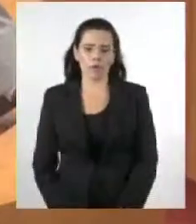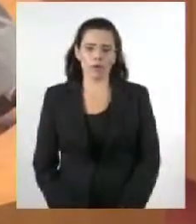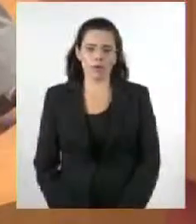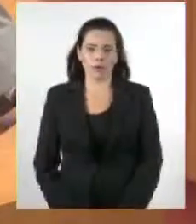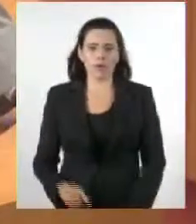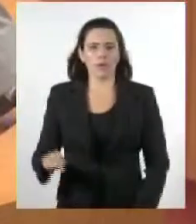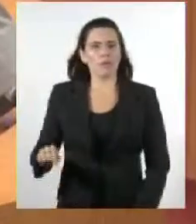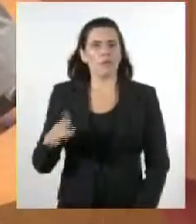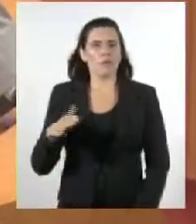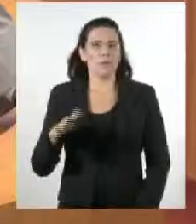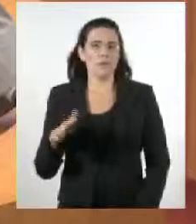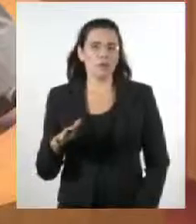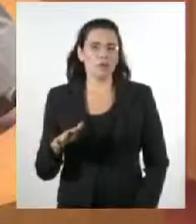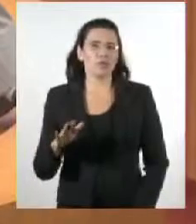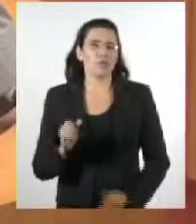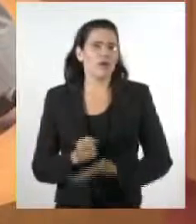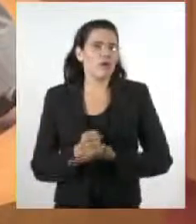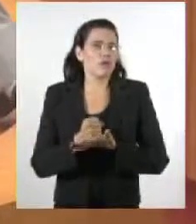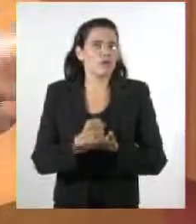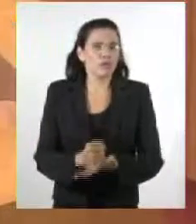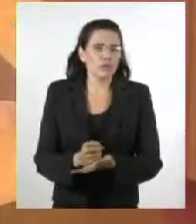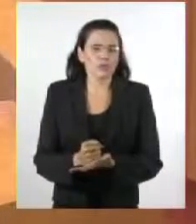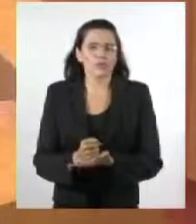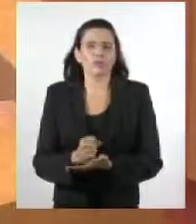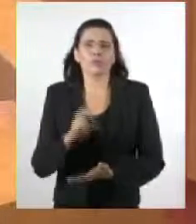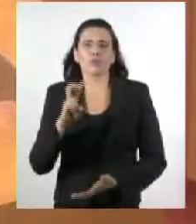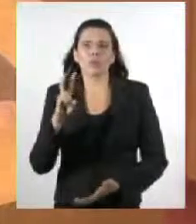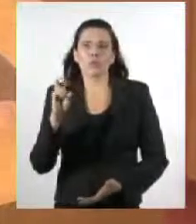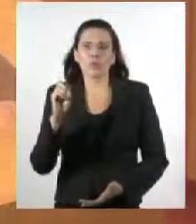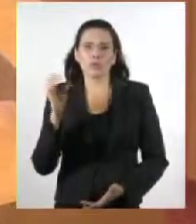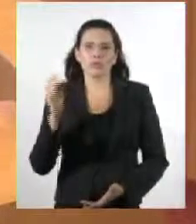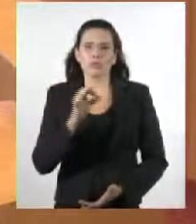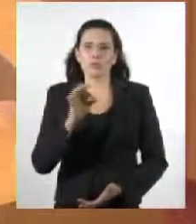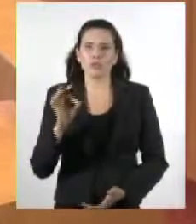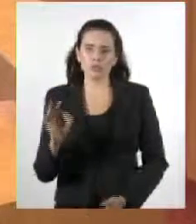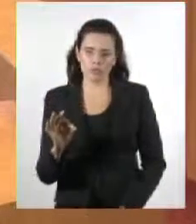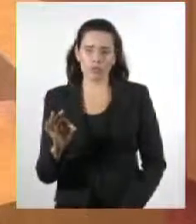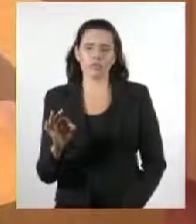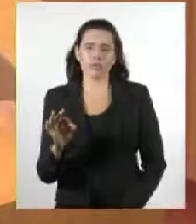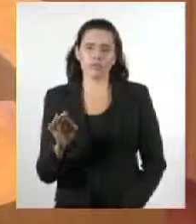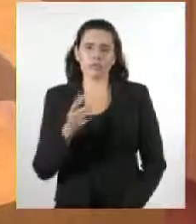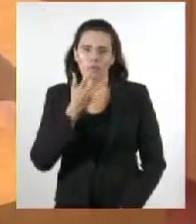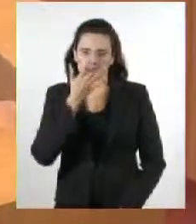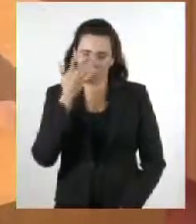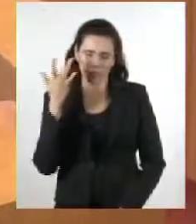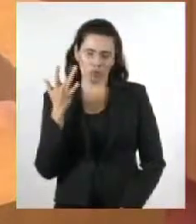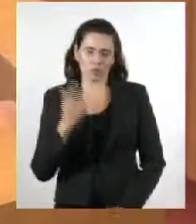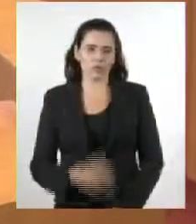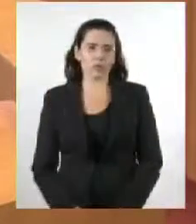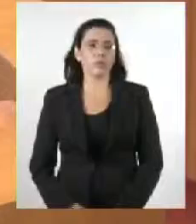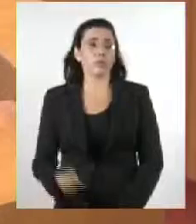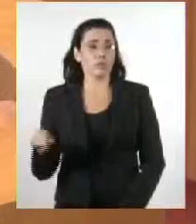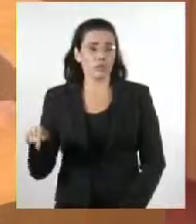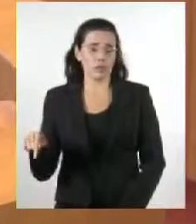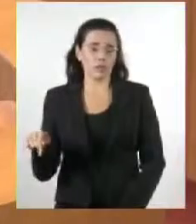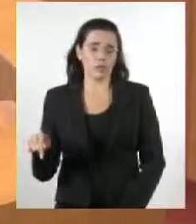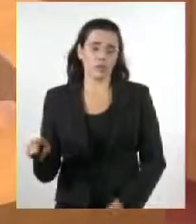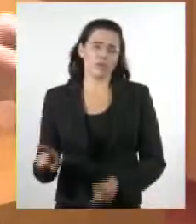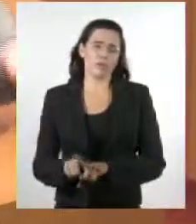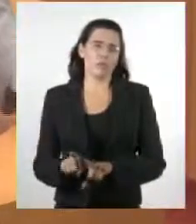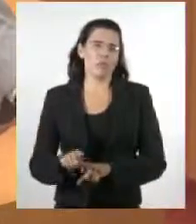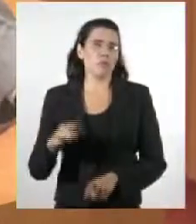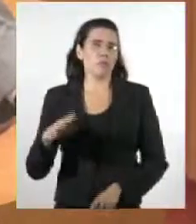dos pacientes no sistema SUS. Muita gente pensa que é só o hospital público, na verdade, que atende, quando,